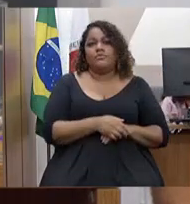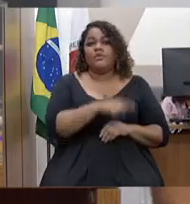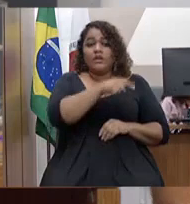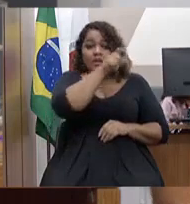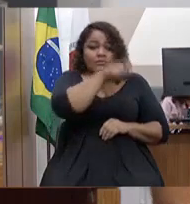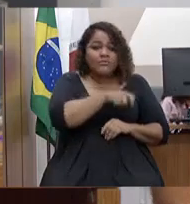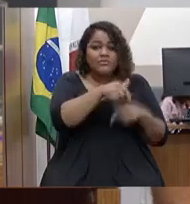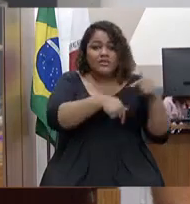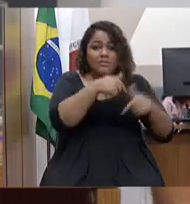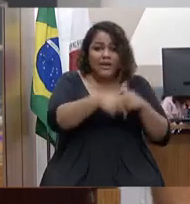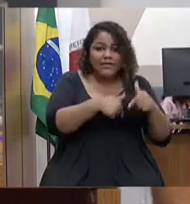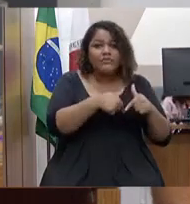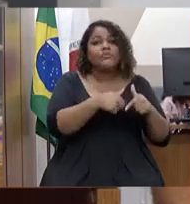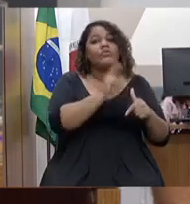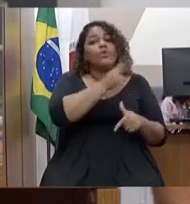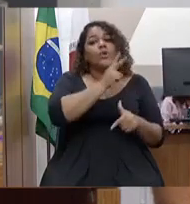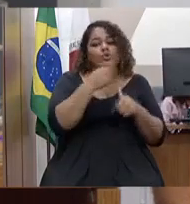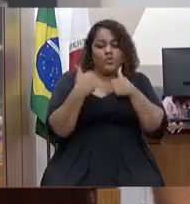ferramentas